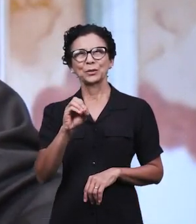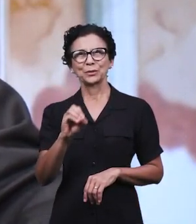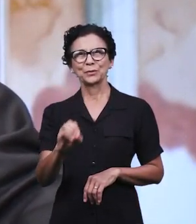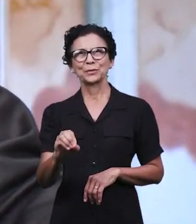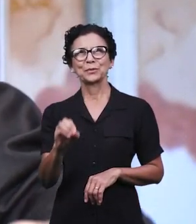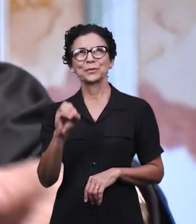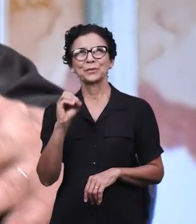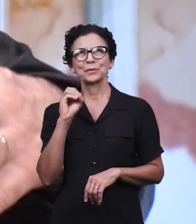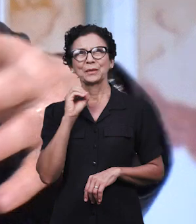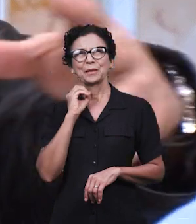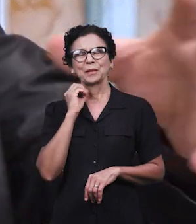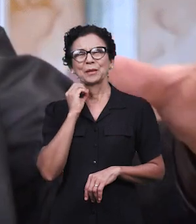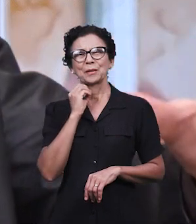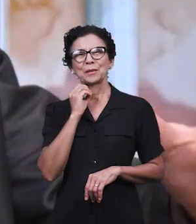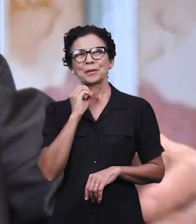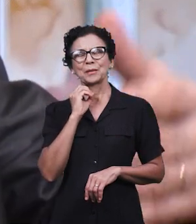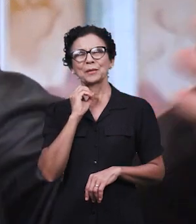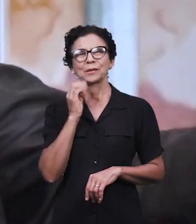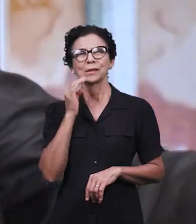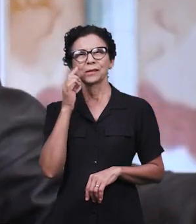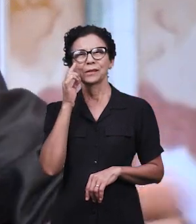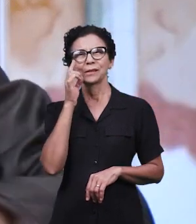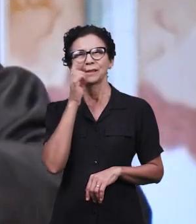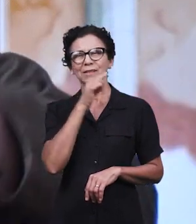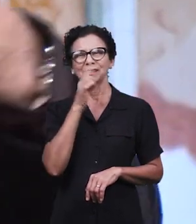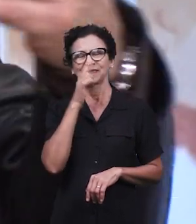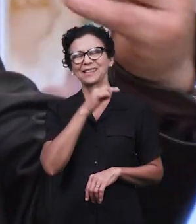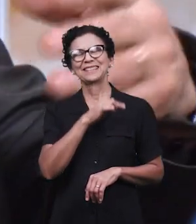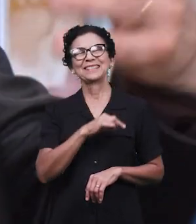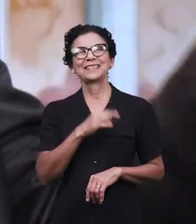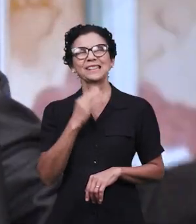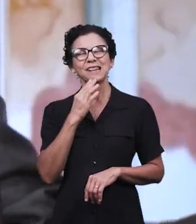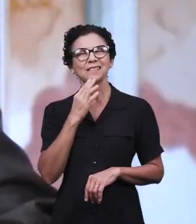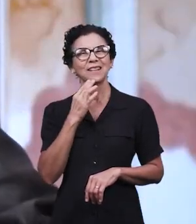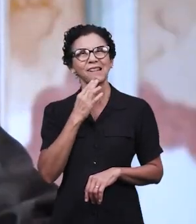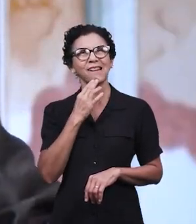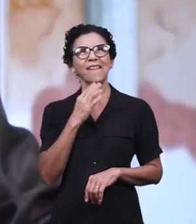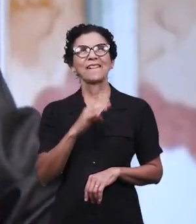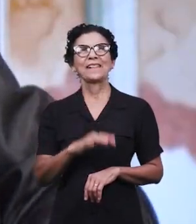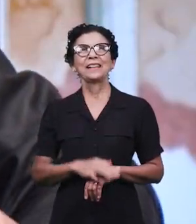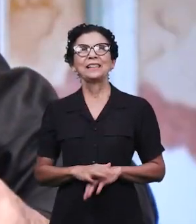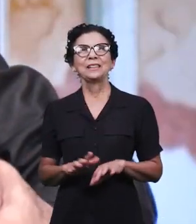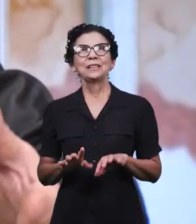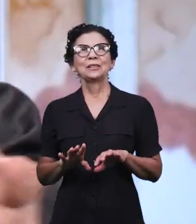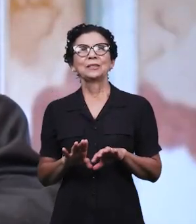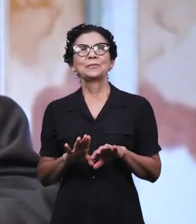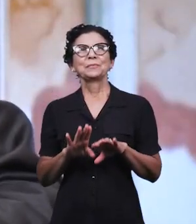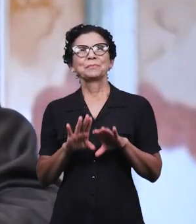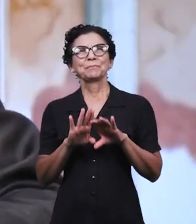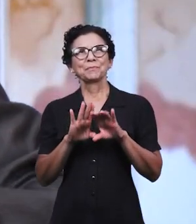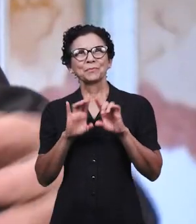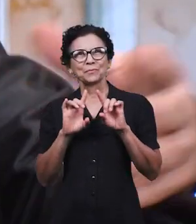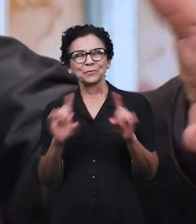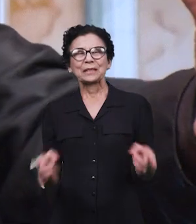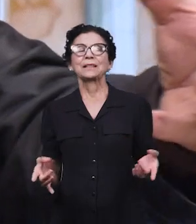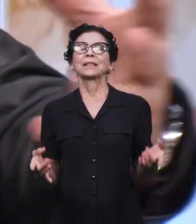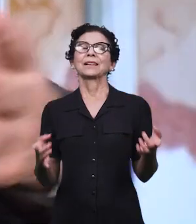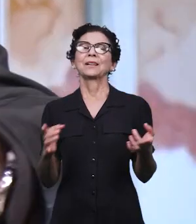né? Então ali tinha esses julgamentos, por isso que Félix, Pórcio